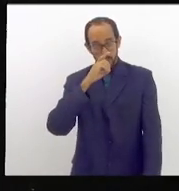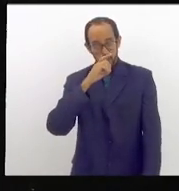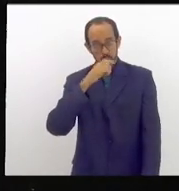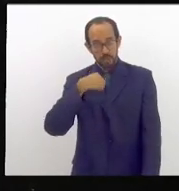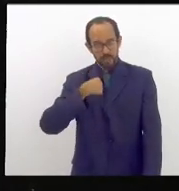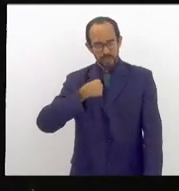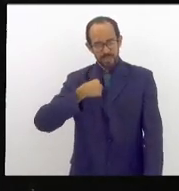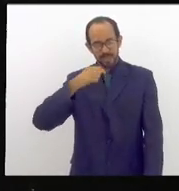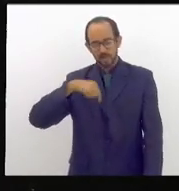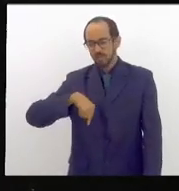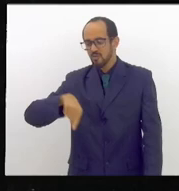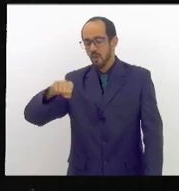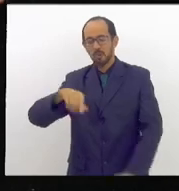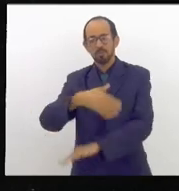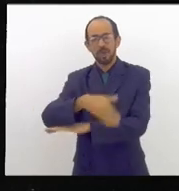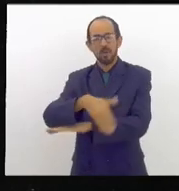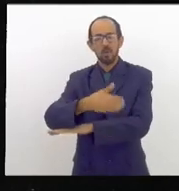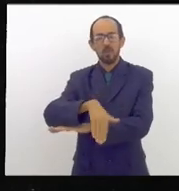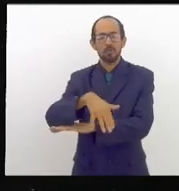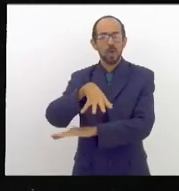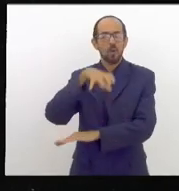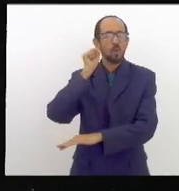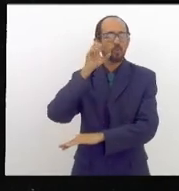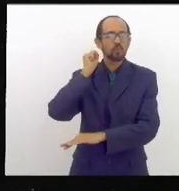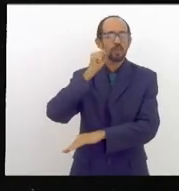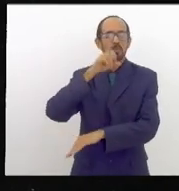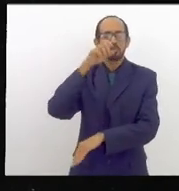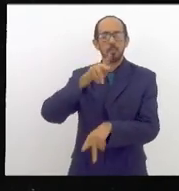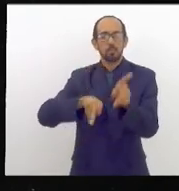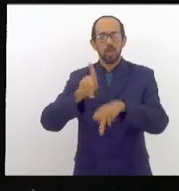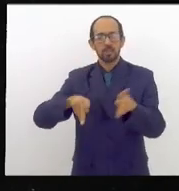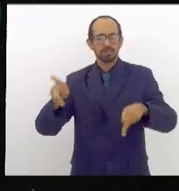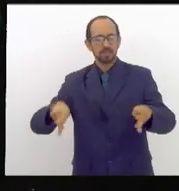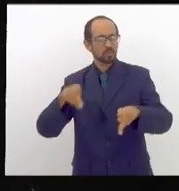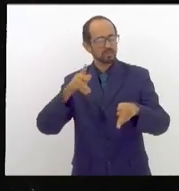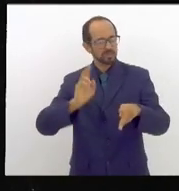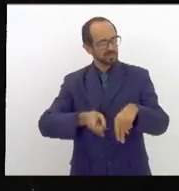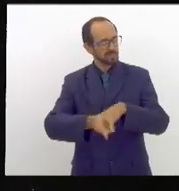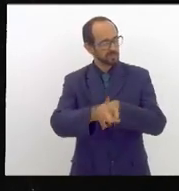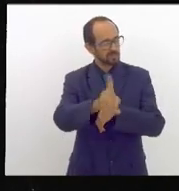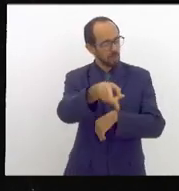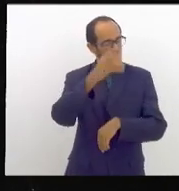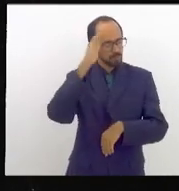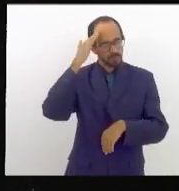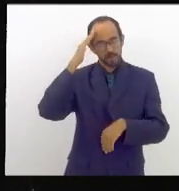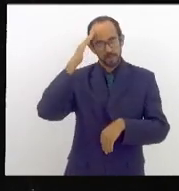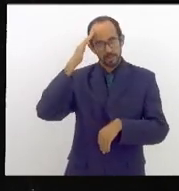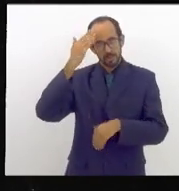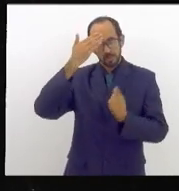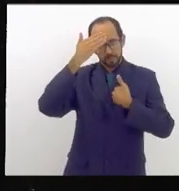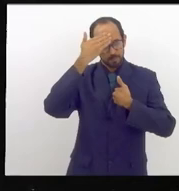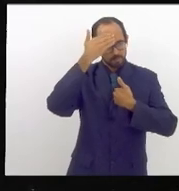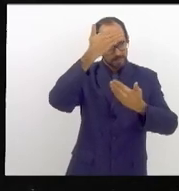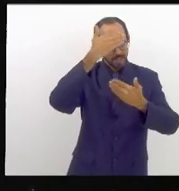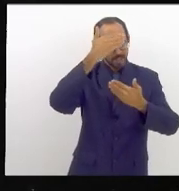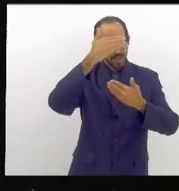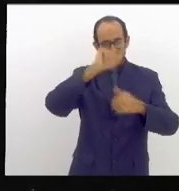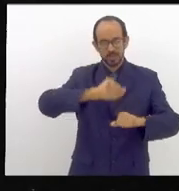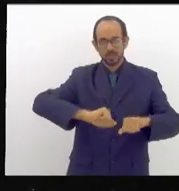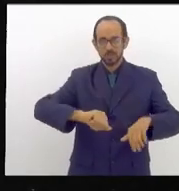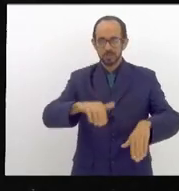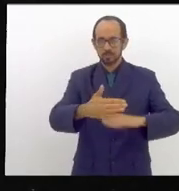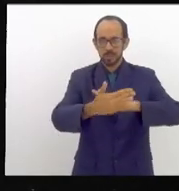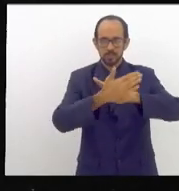você sempre compreendendo o horário que eu chego Obrigado por me ajudar empurrar o carrinho da minha campanha